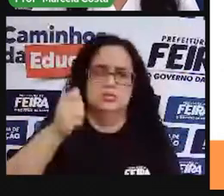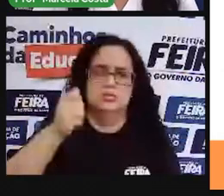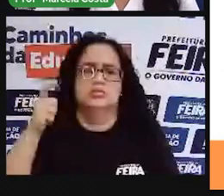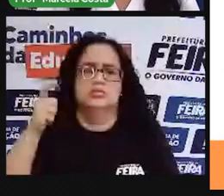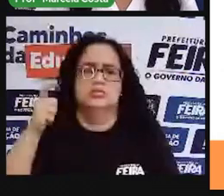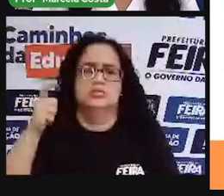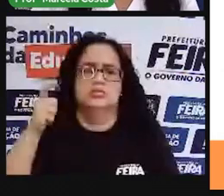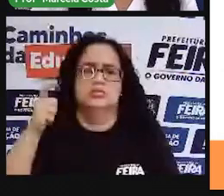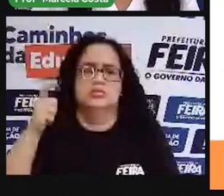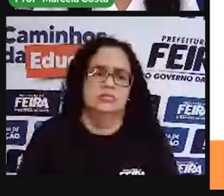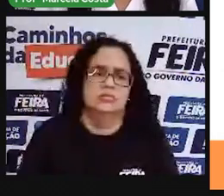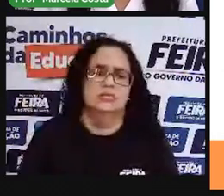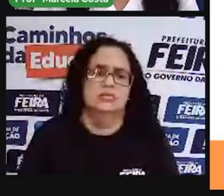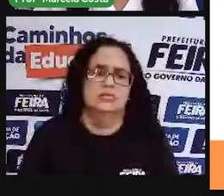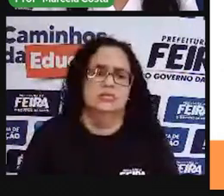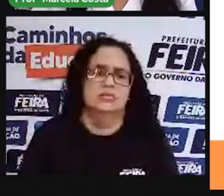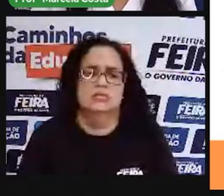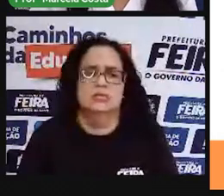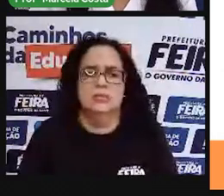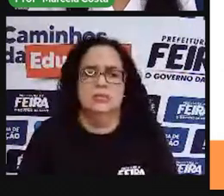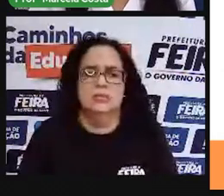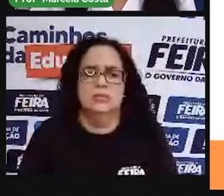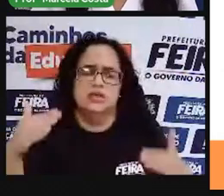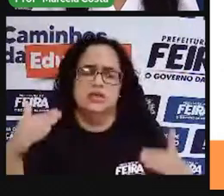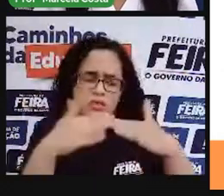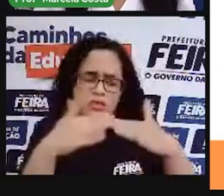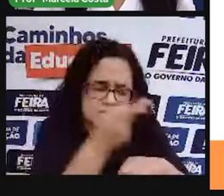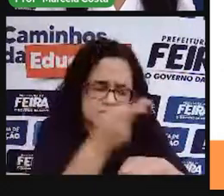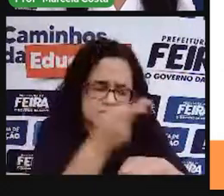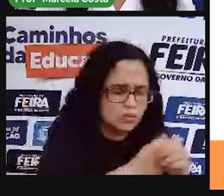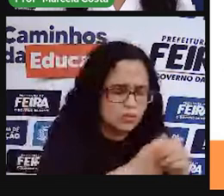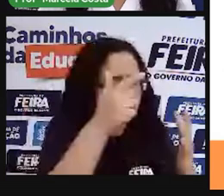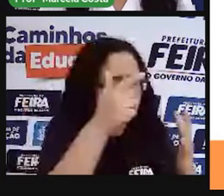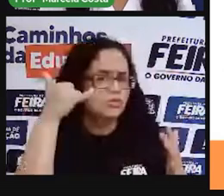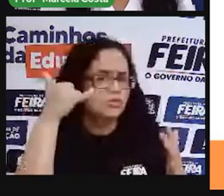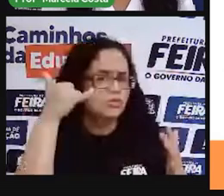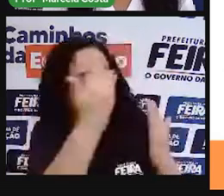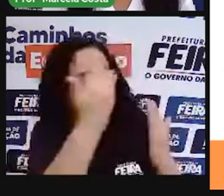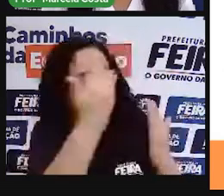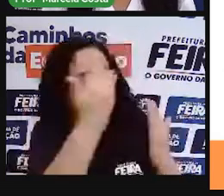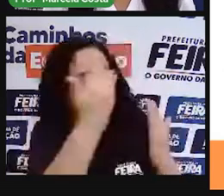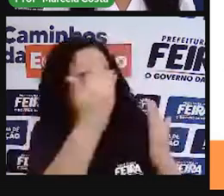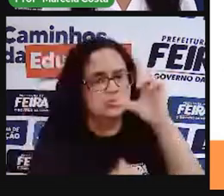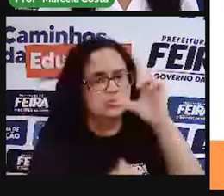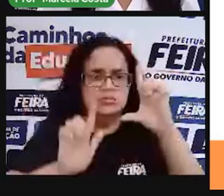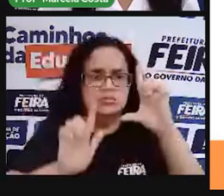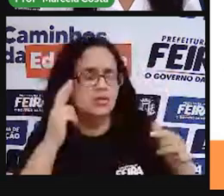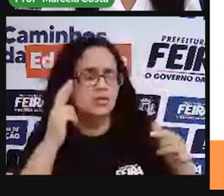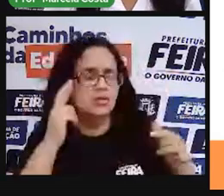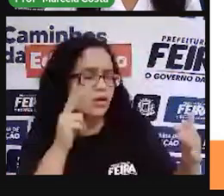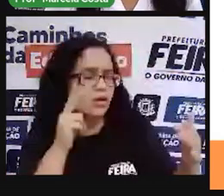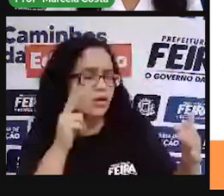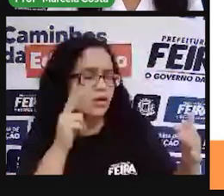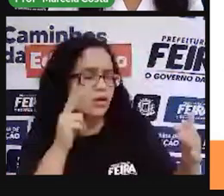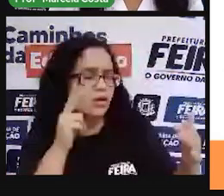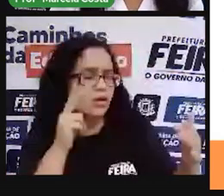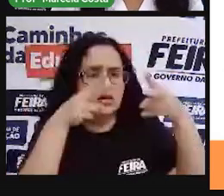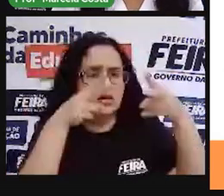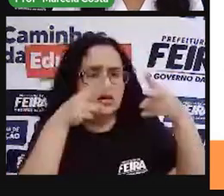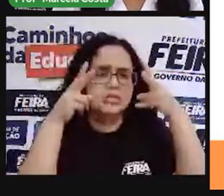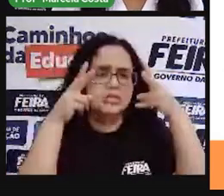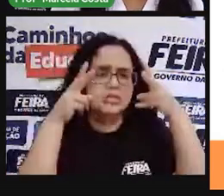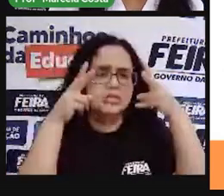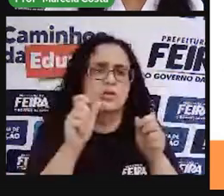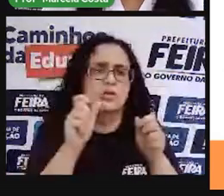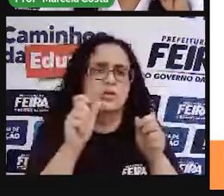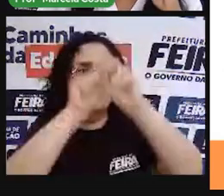Se você tem um controle aí na sua casa, já olha. Tenta ver aí qual é o botão que você usa para ligar a